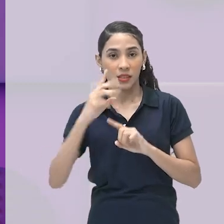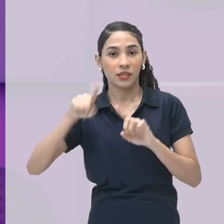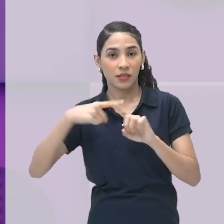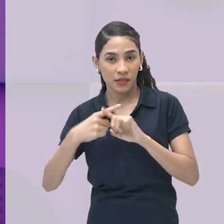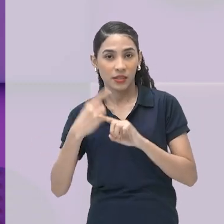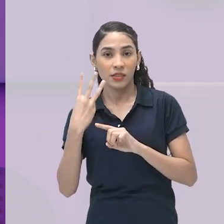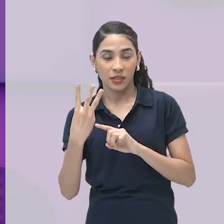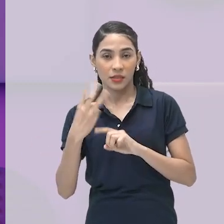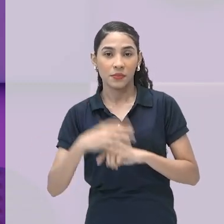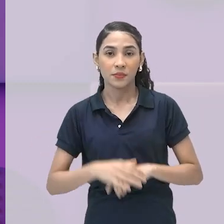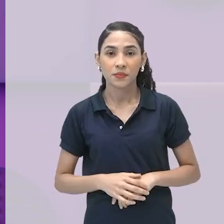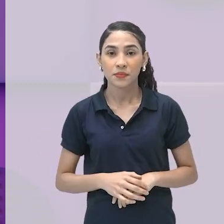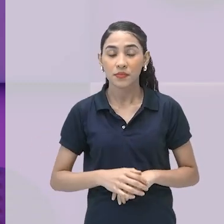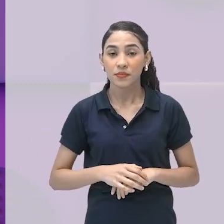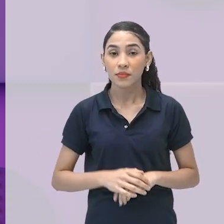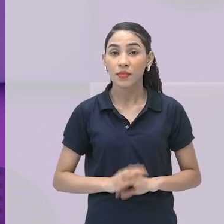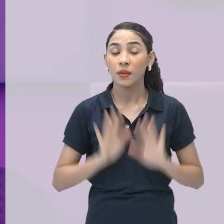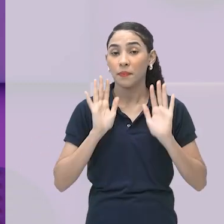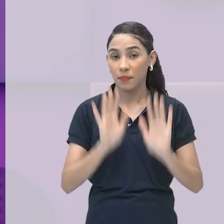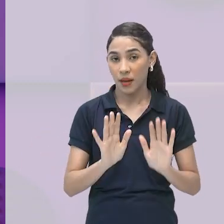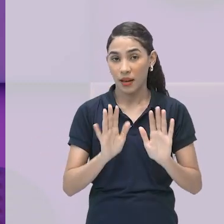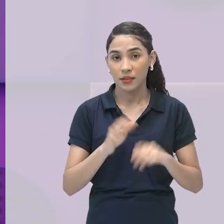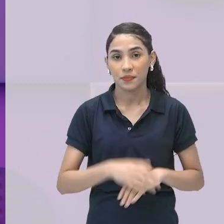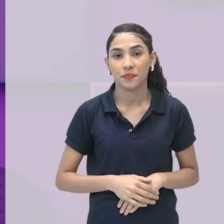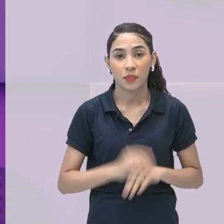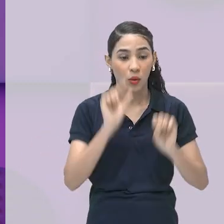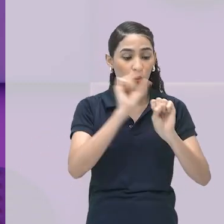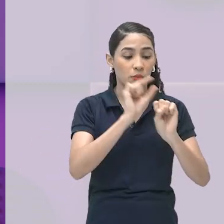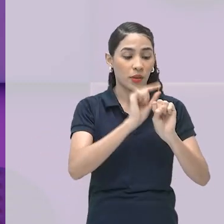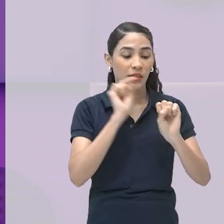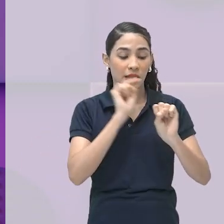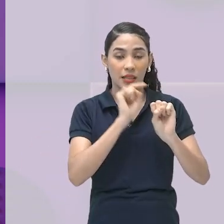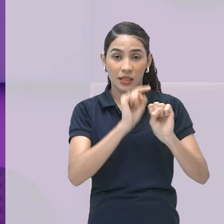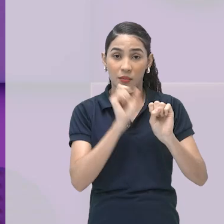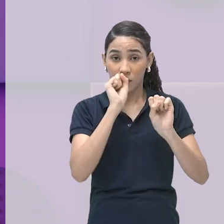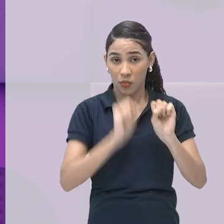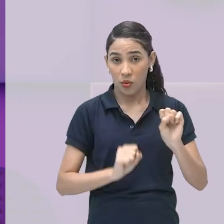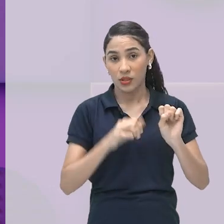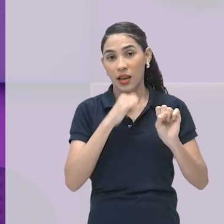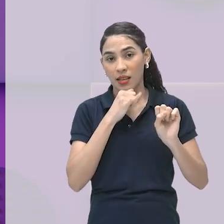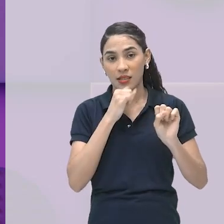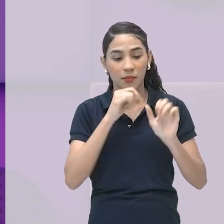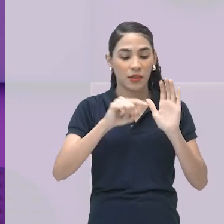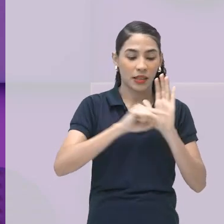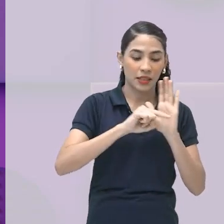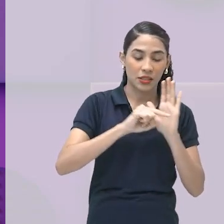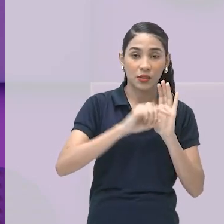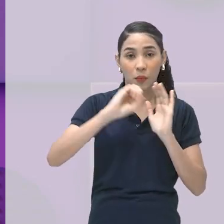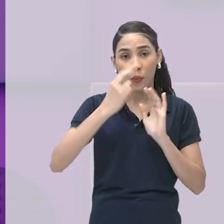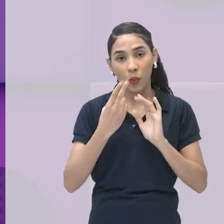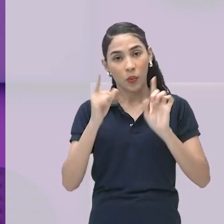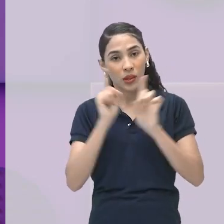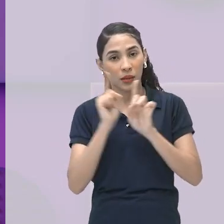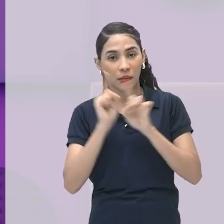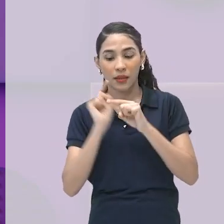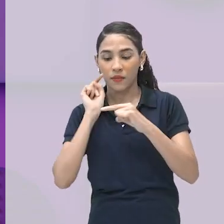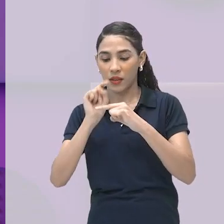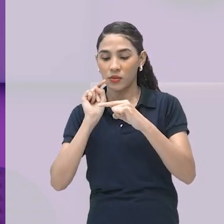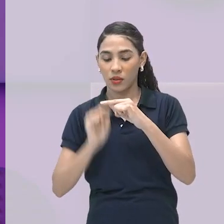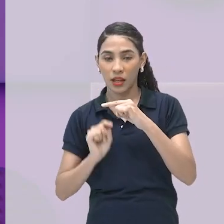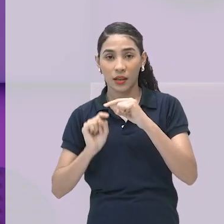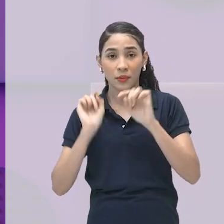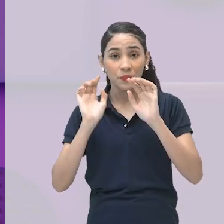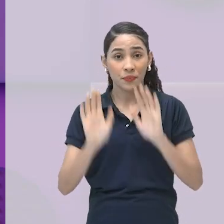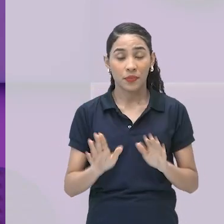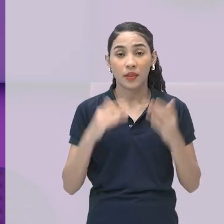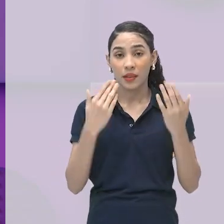vezes 3 vezes 3. Porém, esse expoente, ele pode ser tanto negativo quanto fracionário.